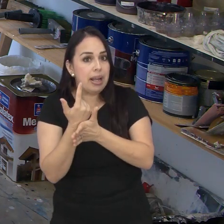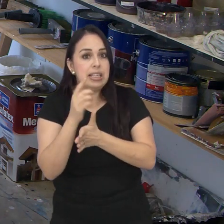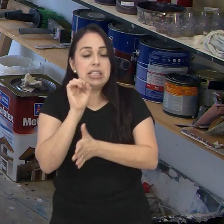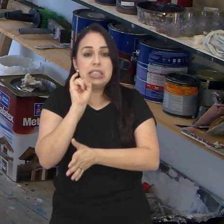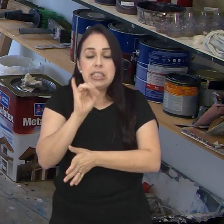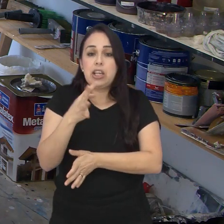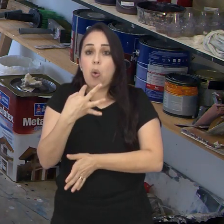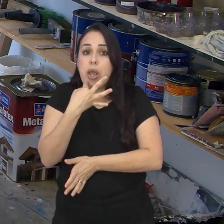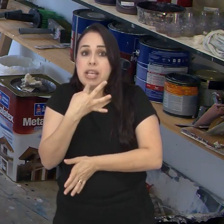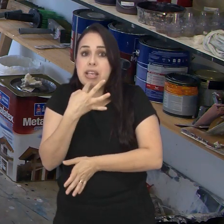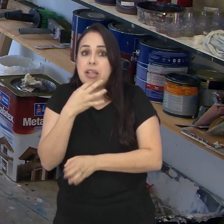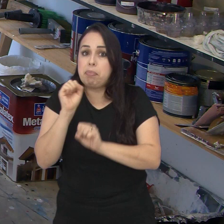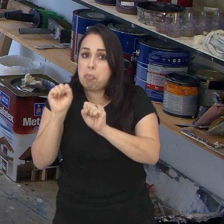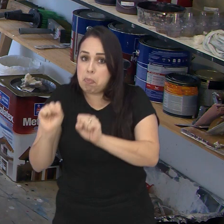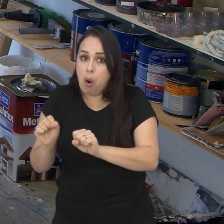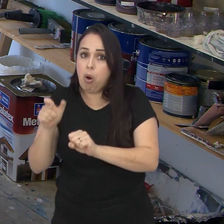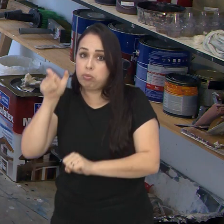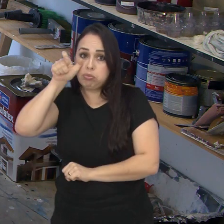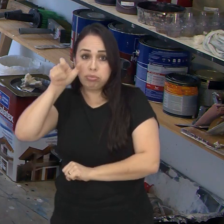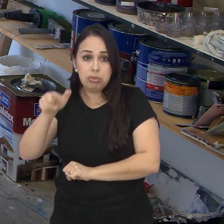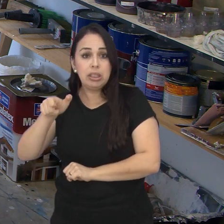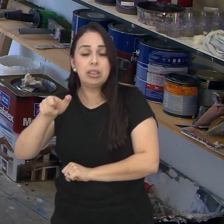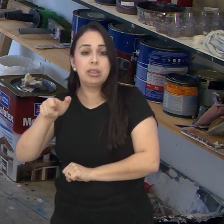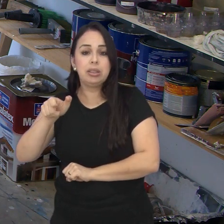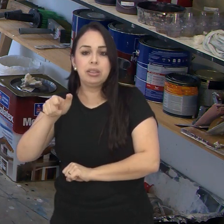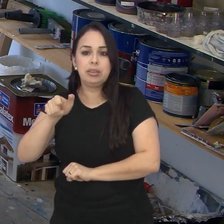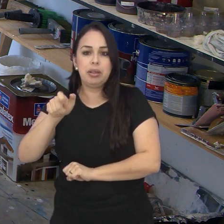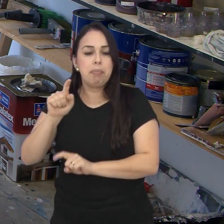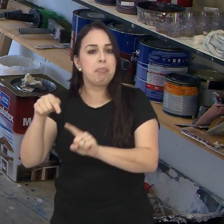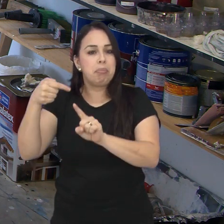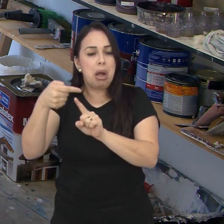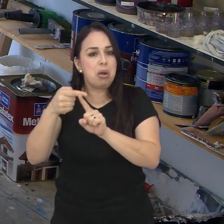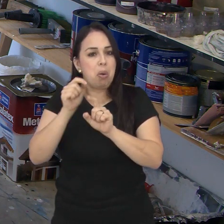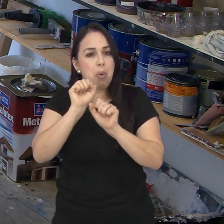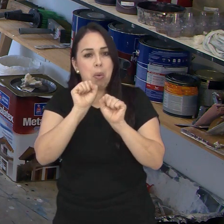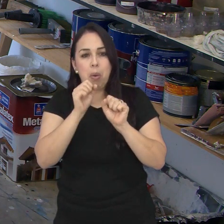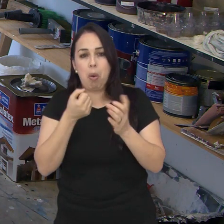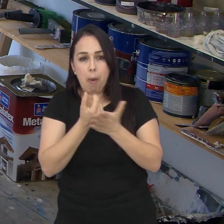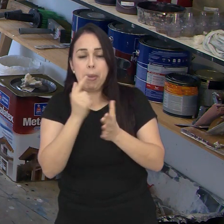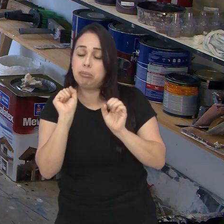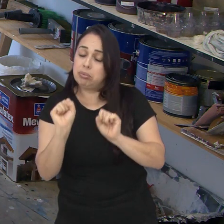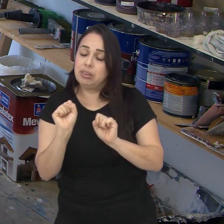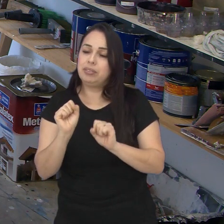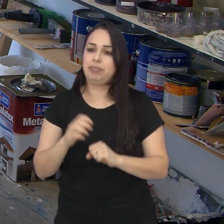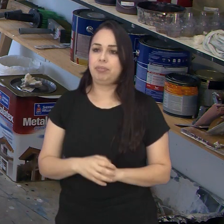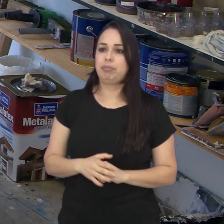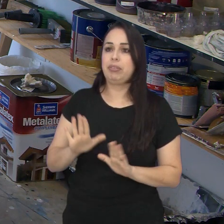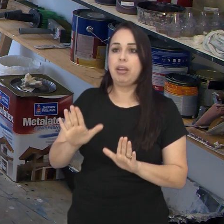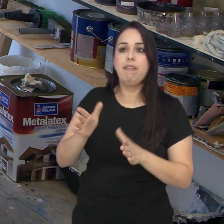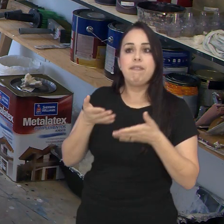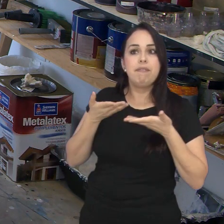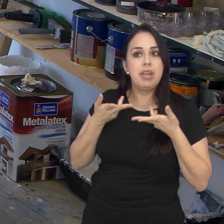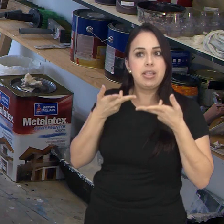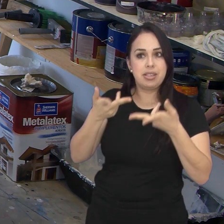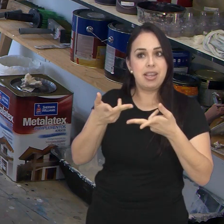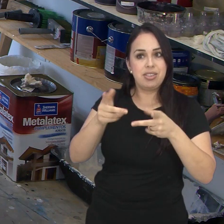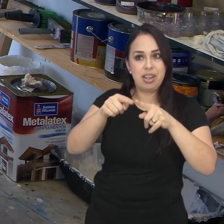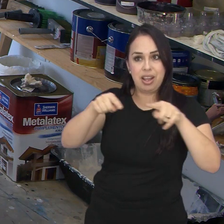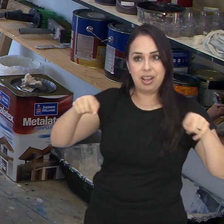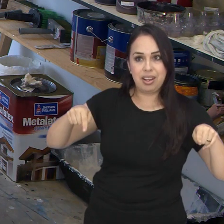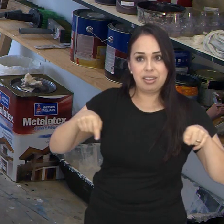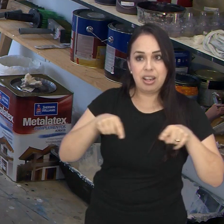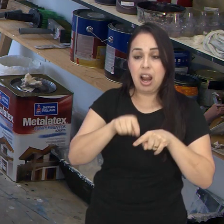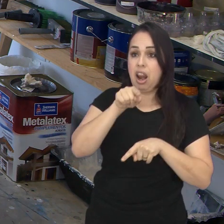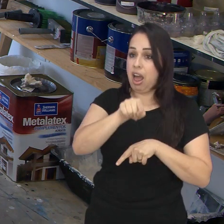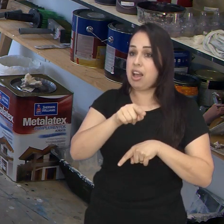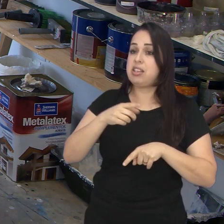puder, quiser conhecer. Quem quiser conhecer o trabalho, né? Vai ser muito bem-vindo. Mas visitem a Galeria Poente, a galeria